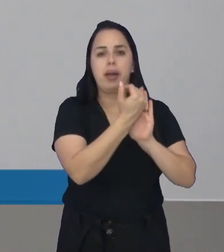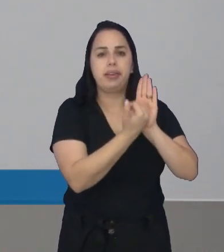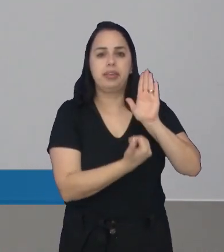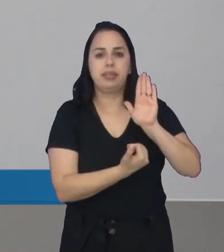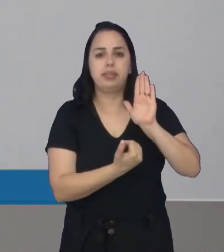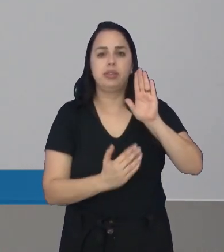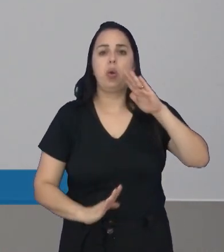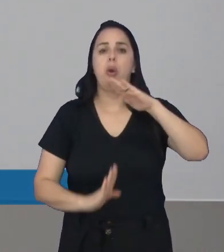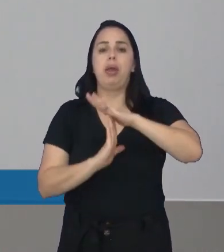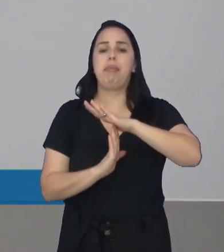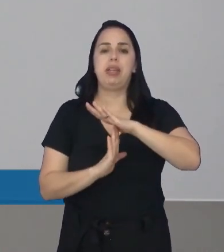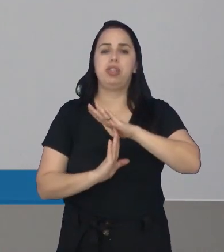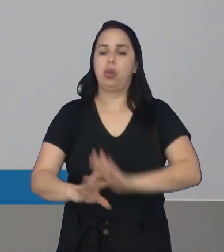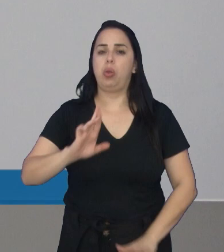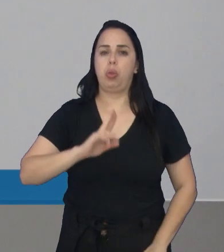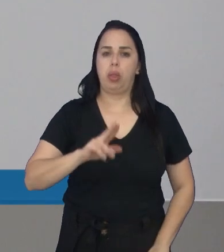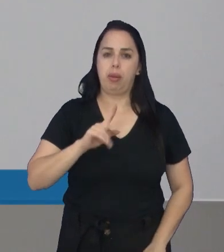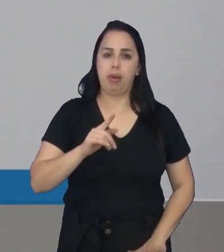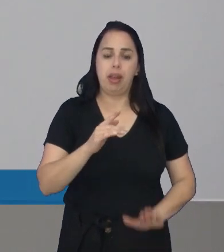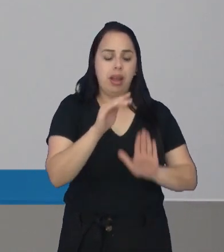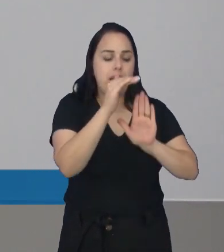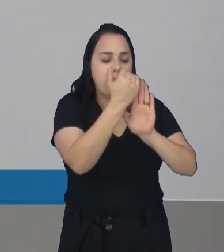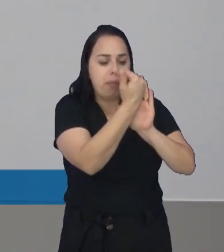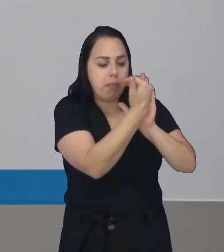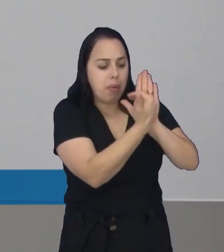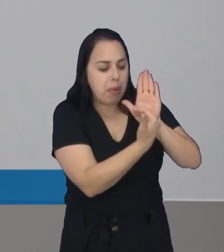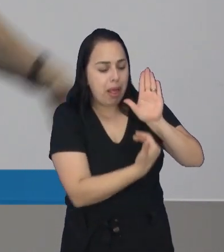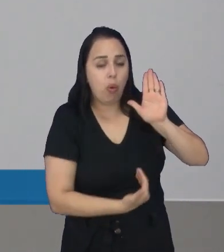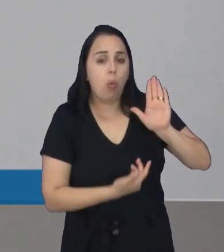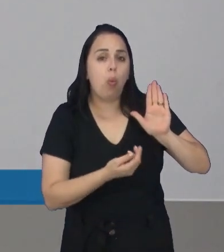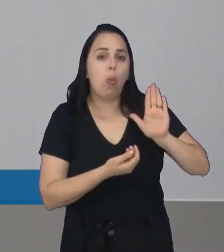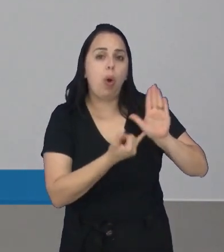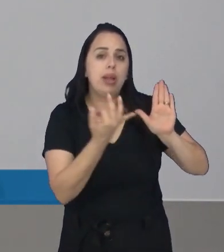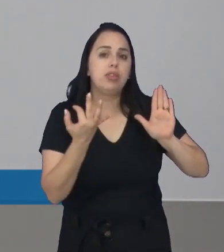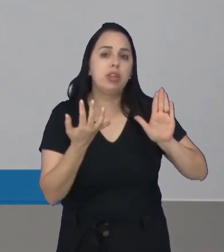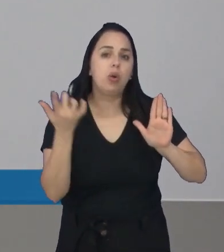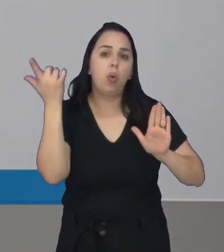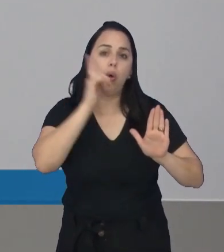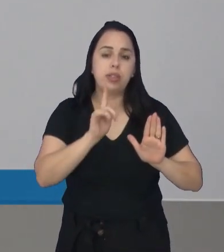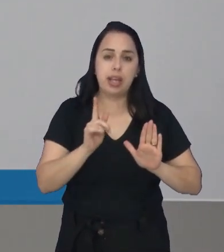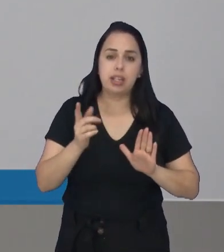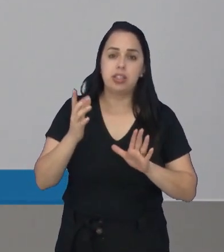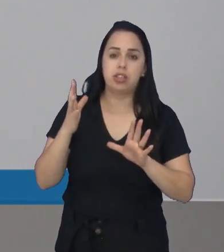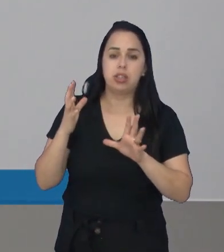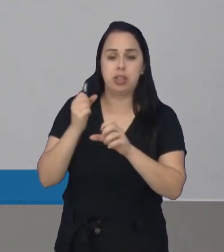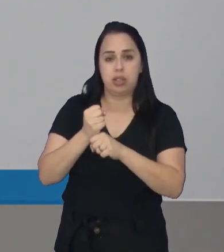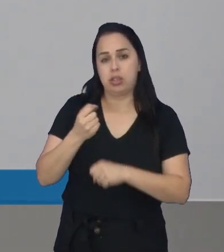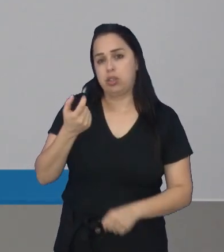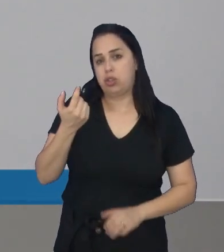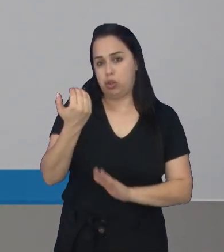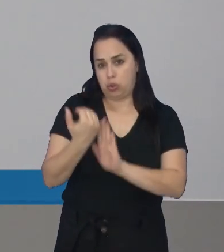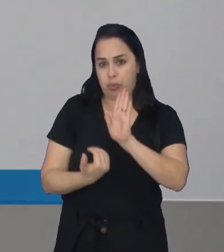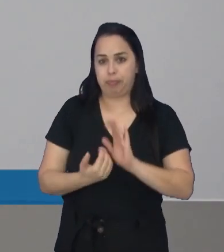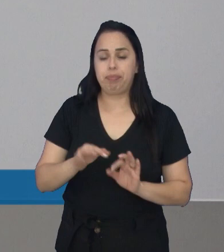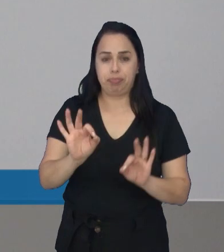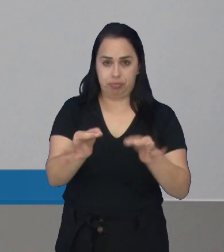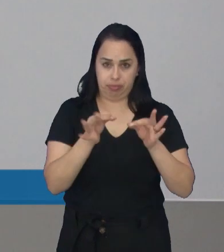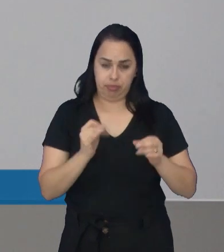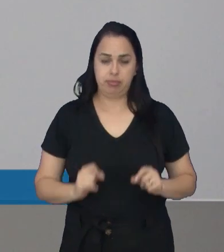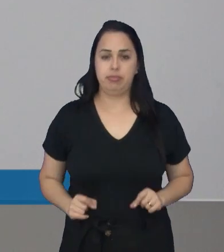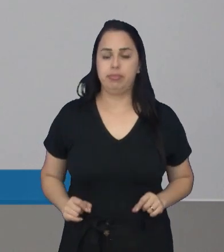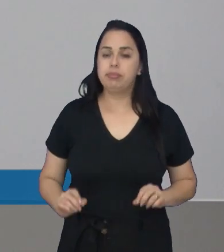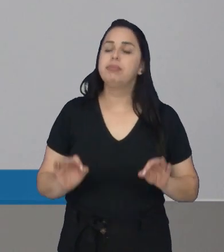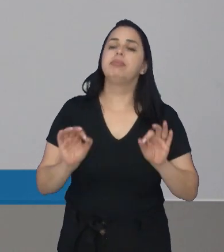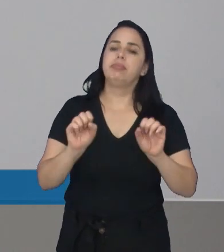do desconto tá aumentando o número de possibilidades para ter um limite do desconto exato isso